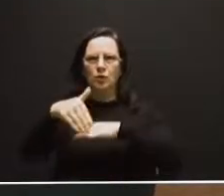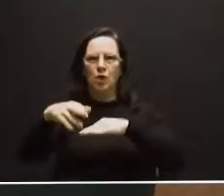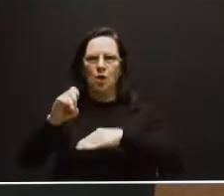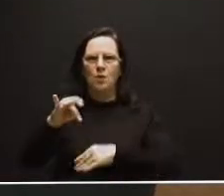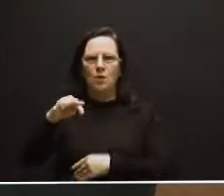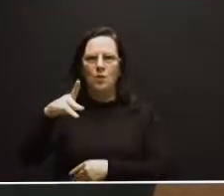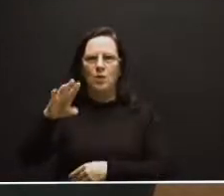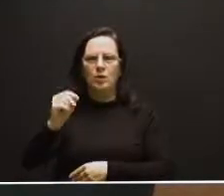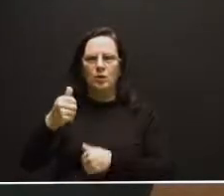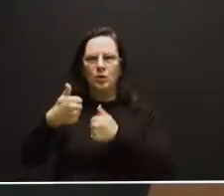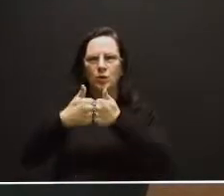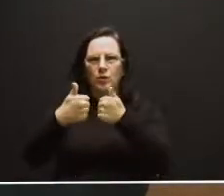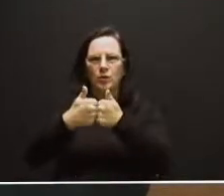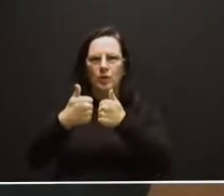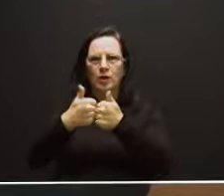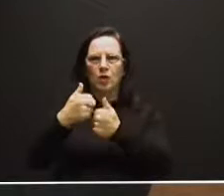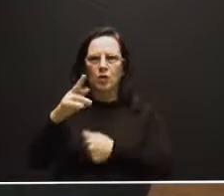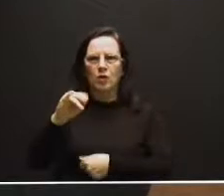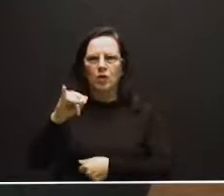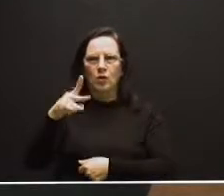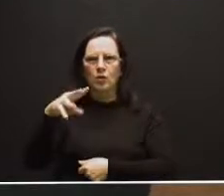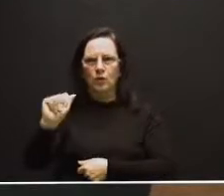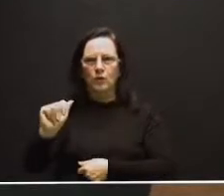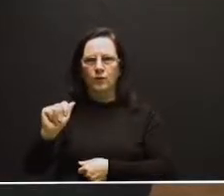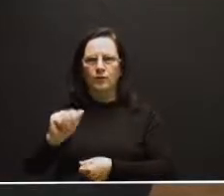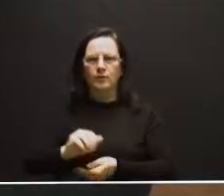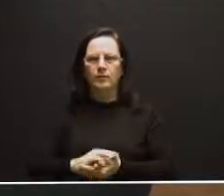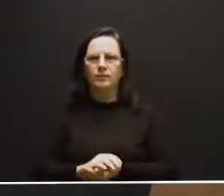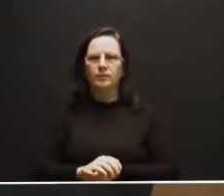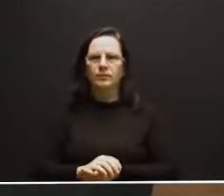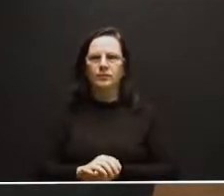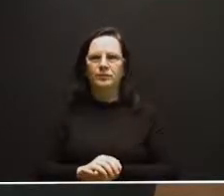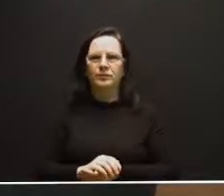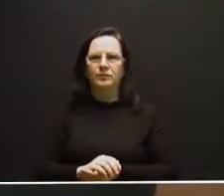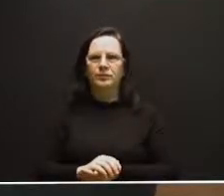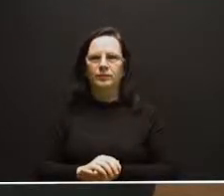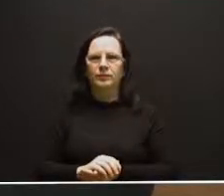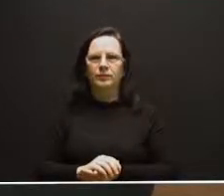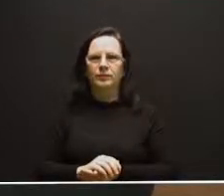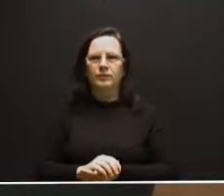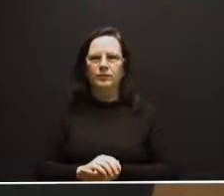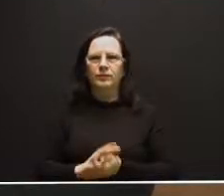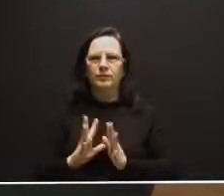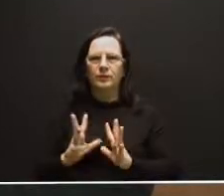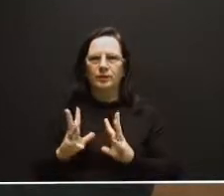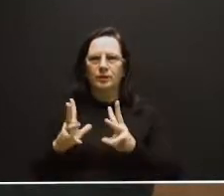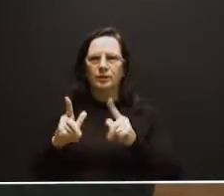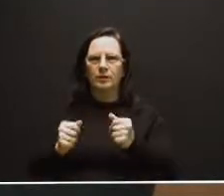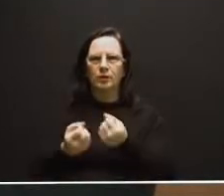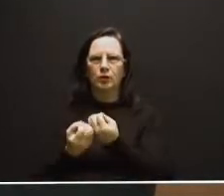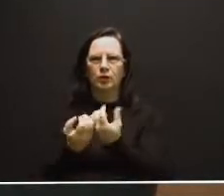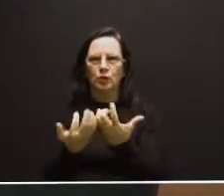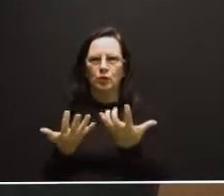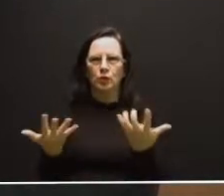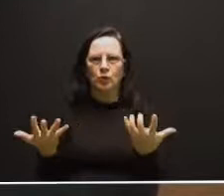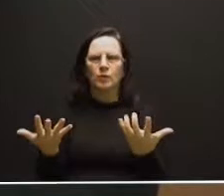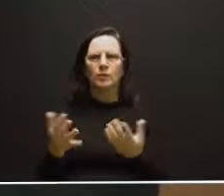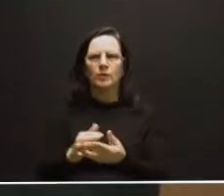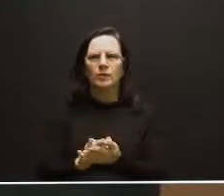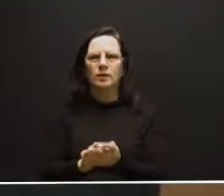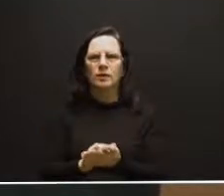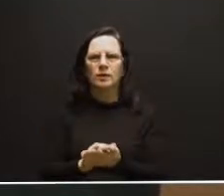lobato próximo à rodovia municipal encaminha se limpeza e roçagem de matos